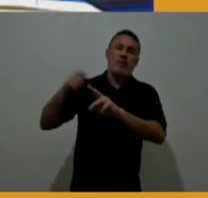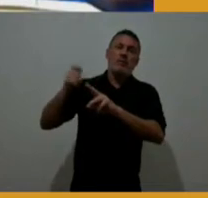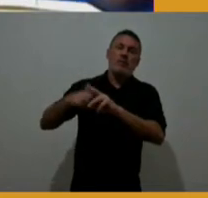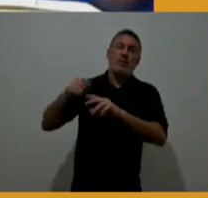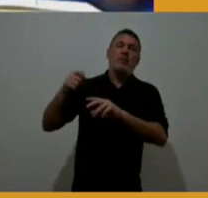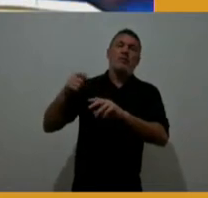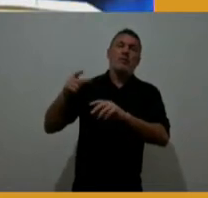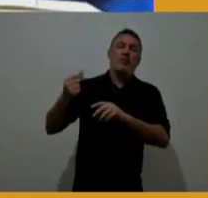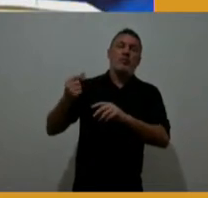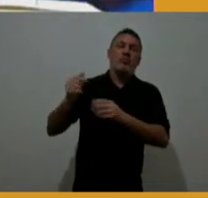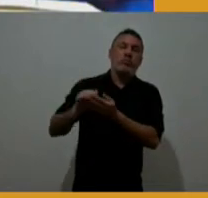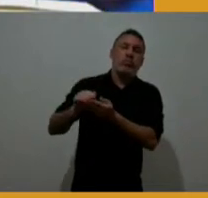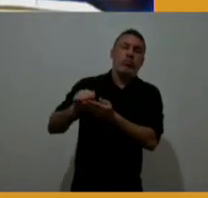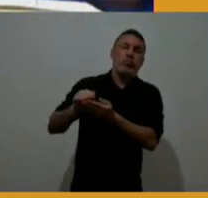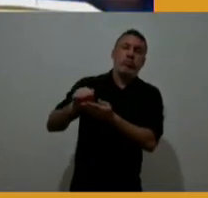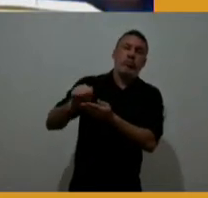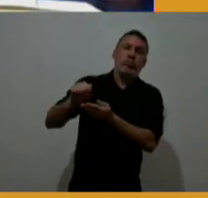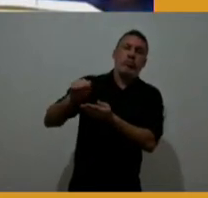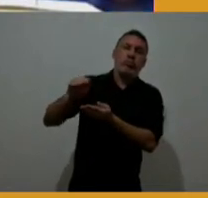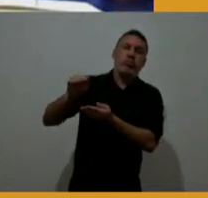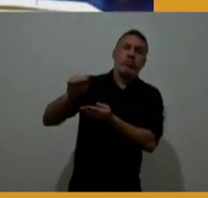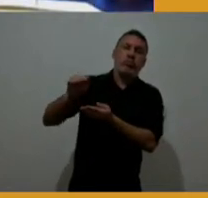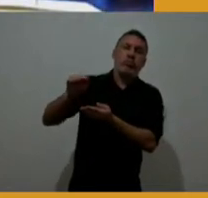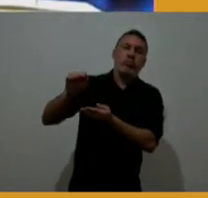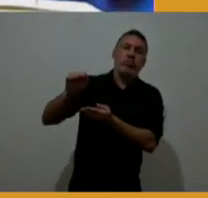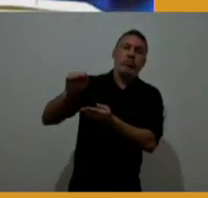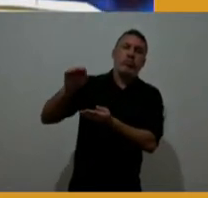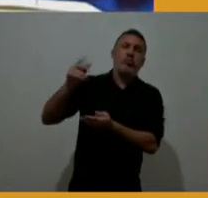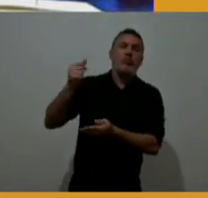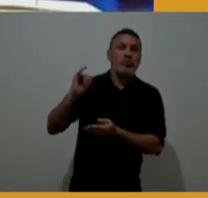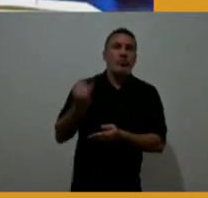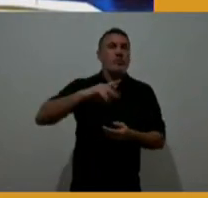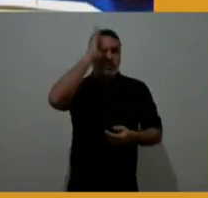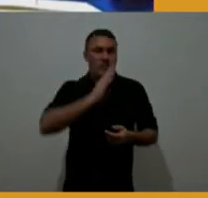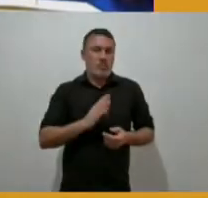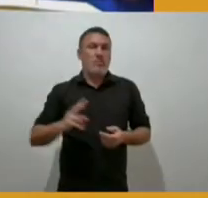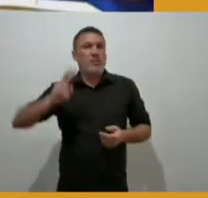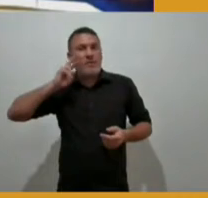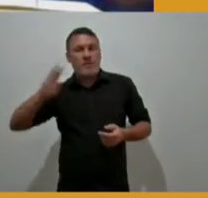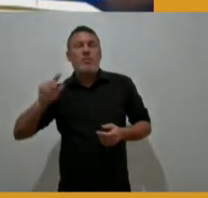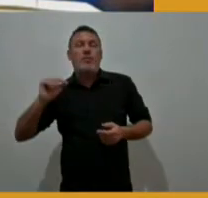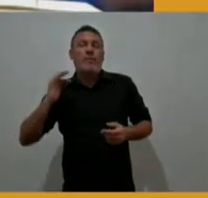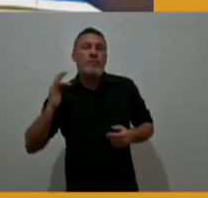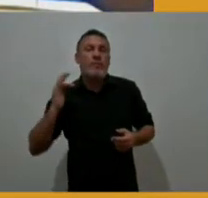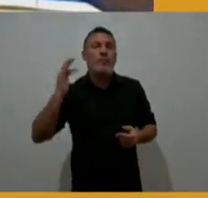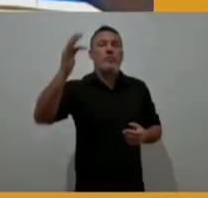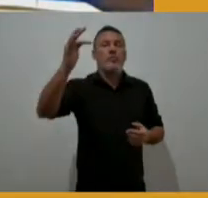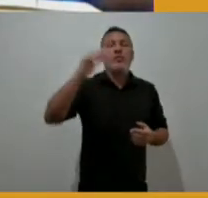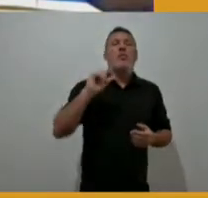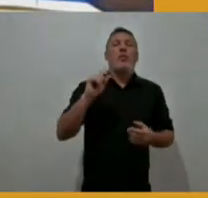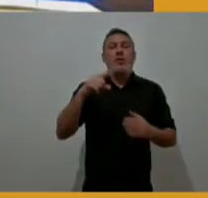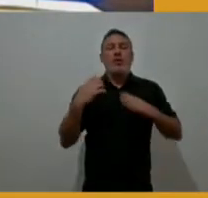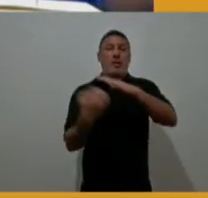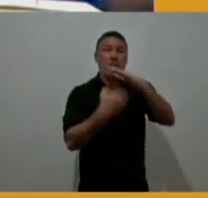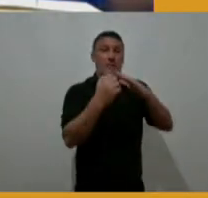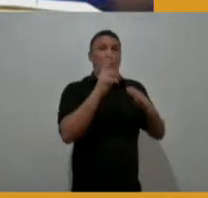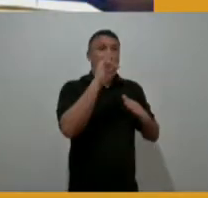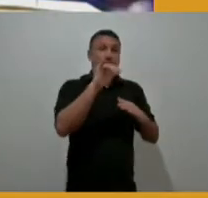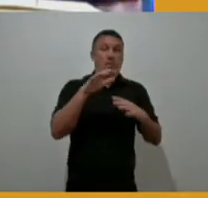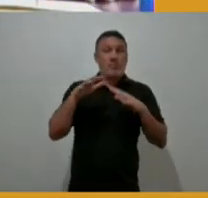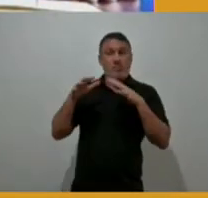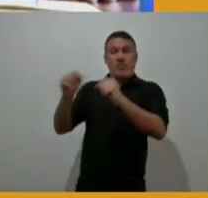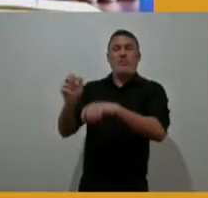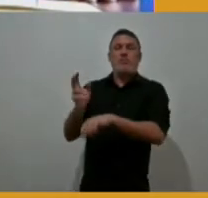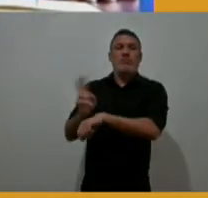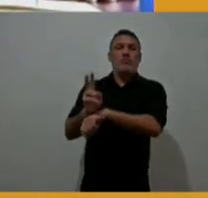hoje público do Brasil, e que nós estamos trabalhando, então, a empresa que vai fazer a atração de investimentos usando esse recurso